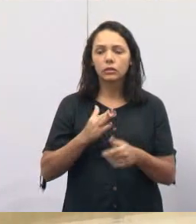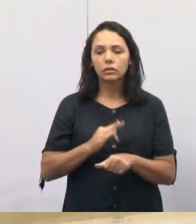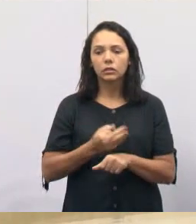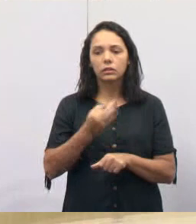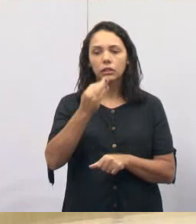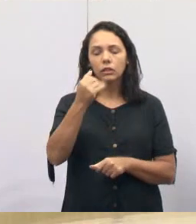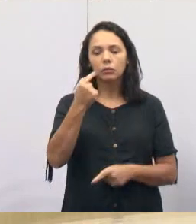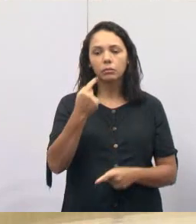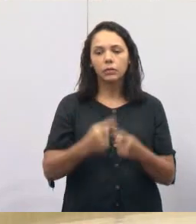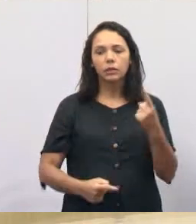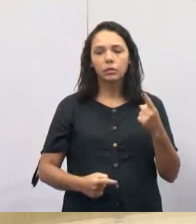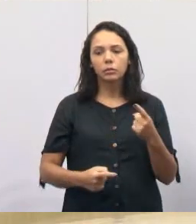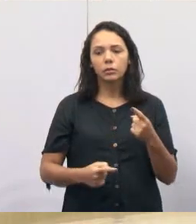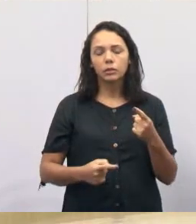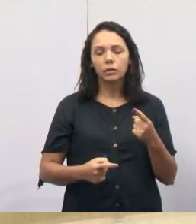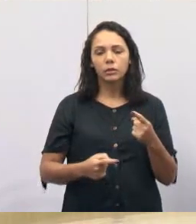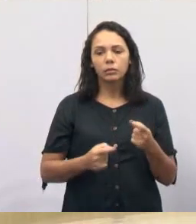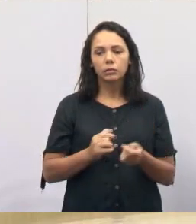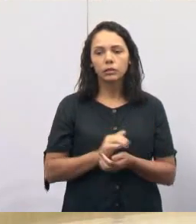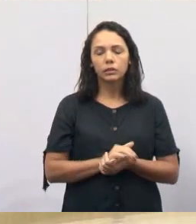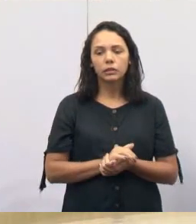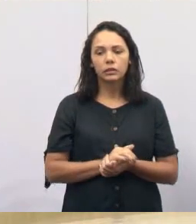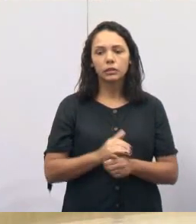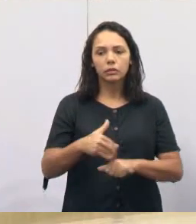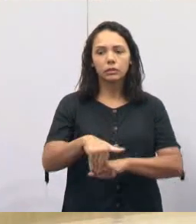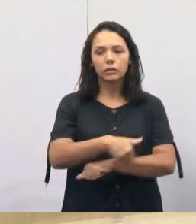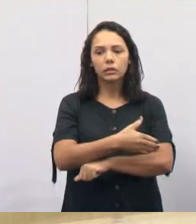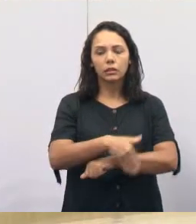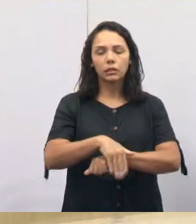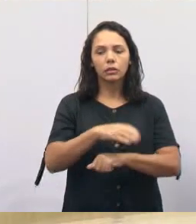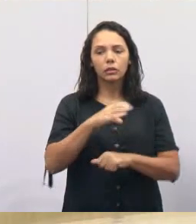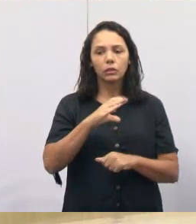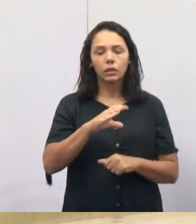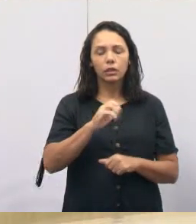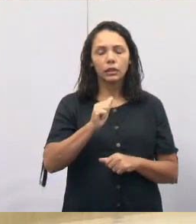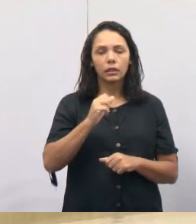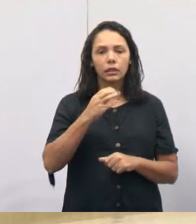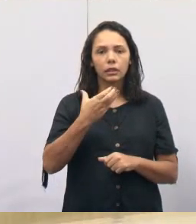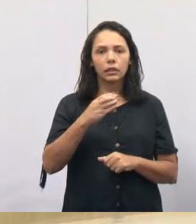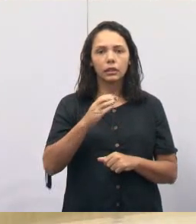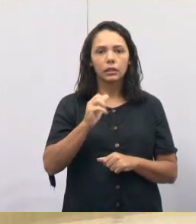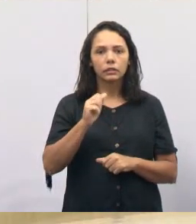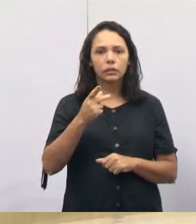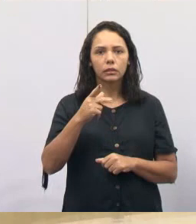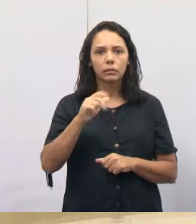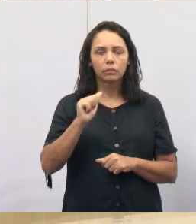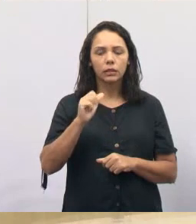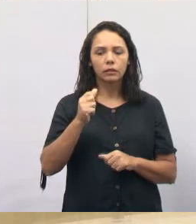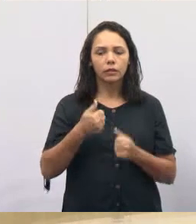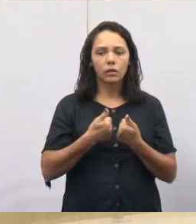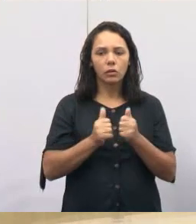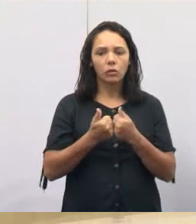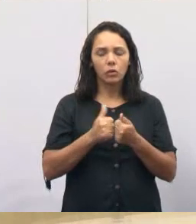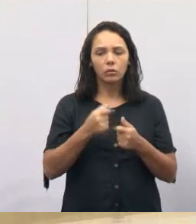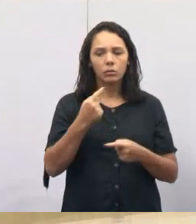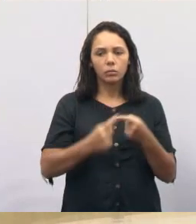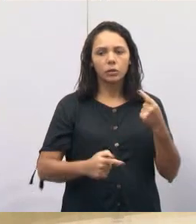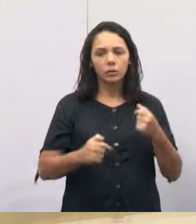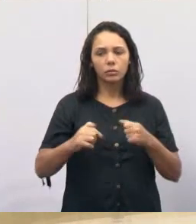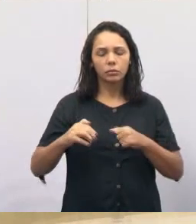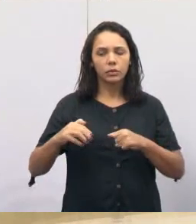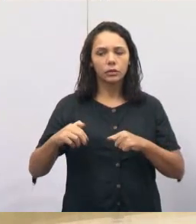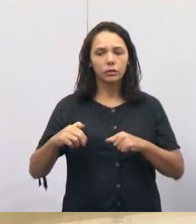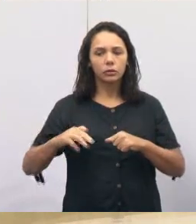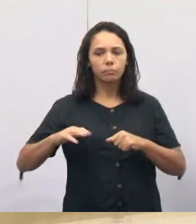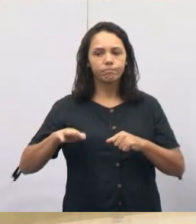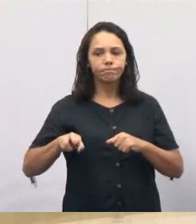proibição da circulação de ônibus na rua Caçapava, quais serão as medidas adotadas para coibir